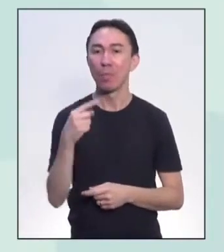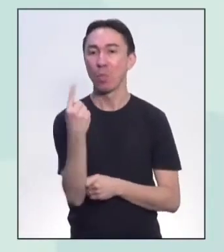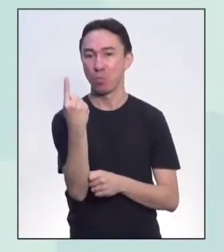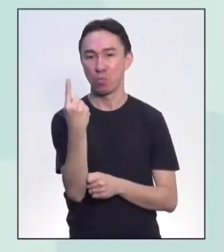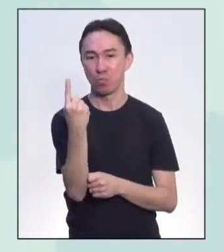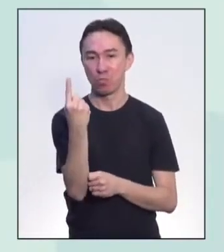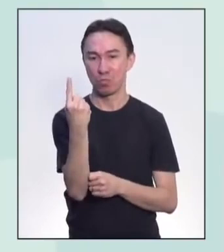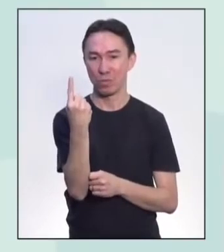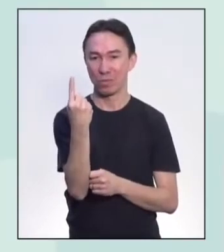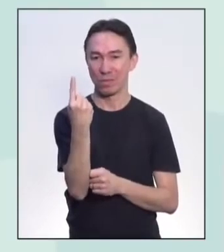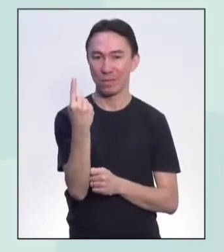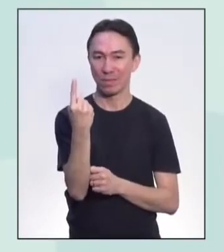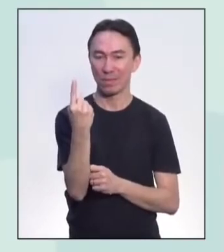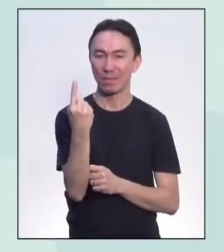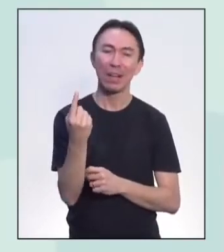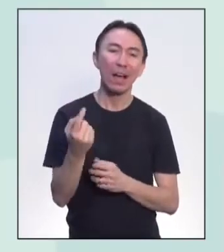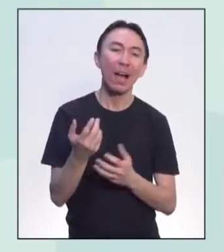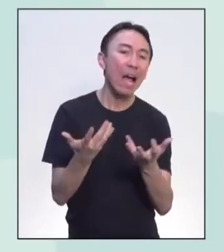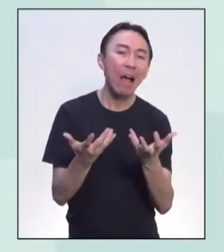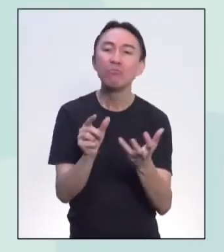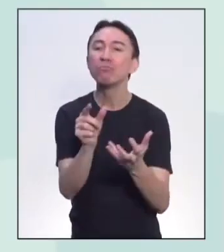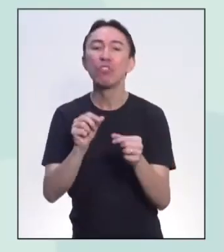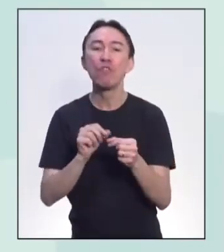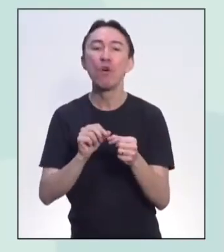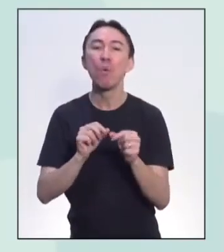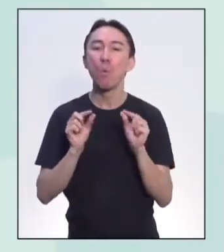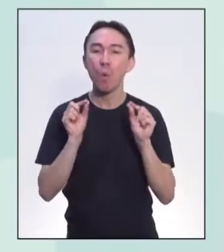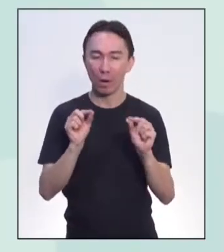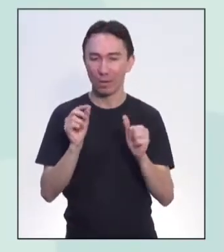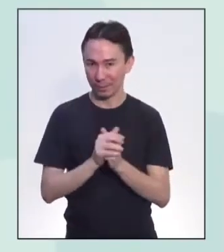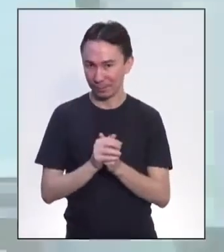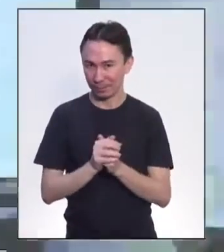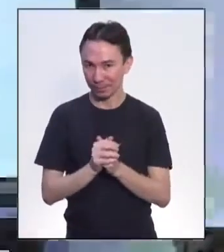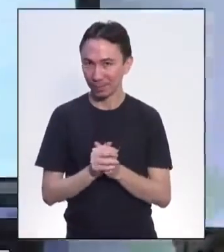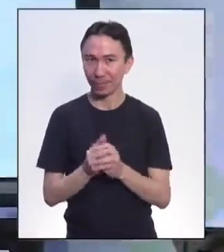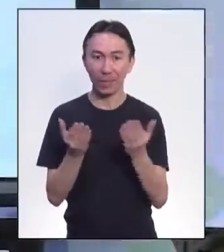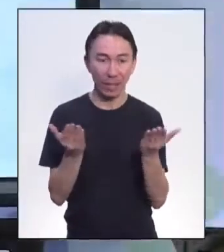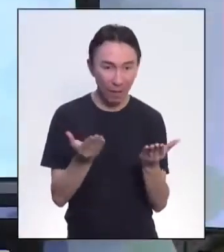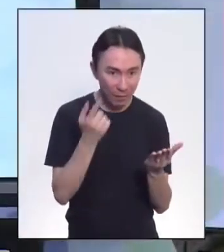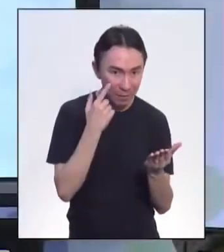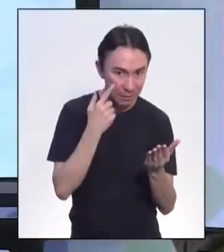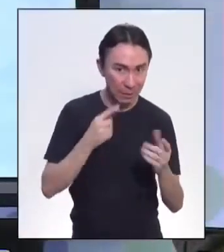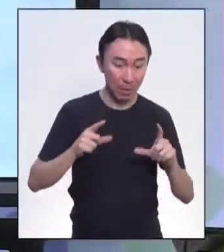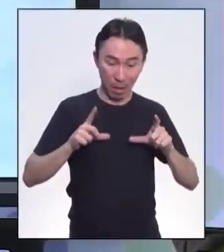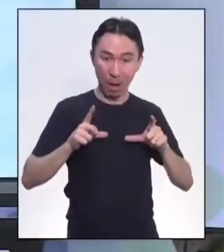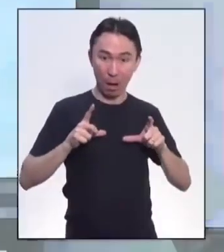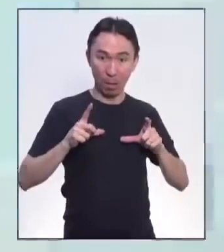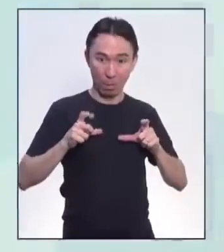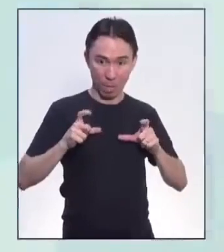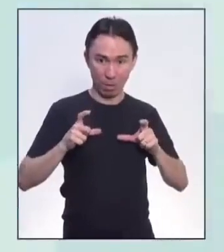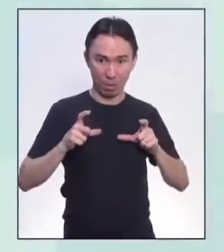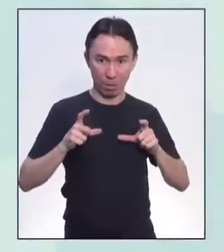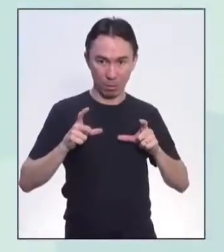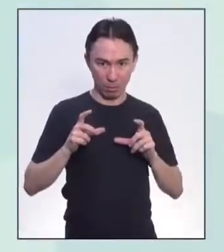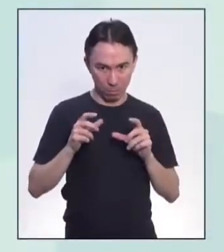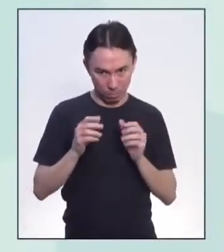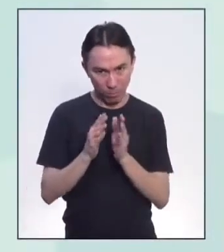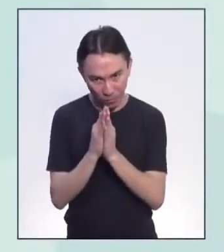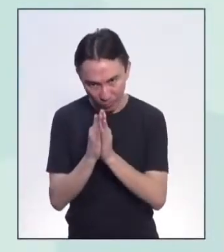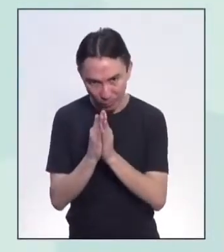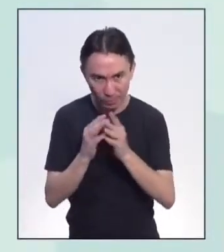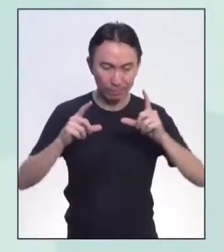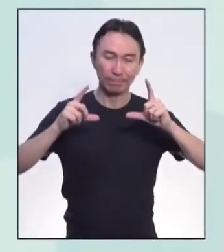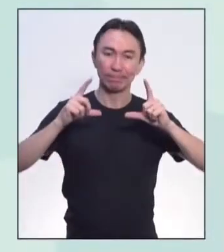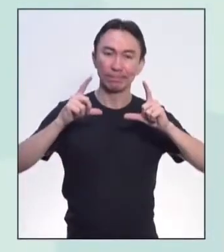Sim? Bom, o que eu quero que vocês façam agora? Eu quero que vocês tirem um print dessa tela. Por quê? Porque a partir